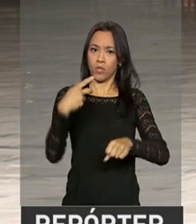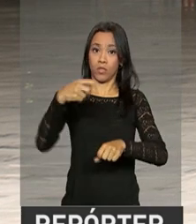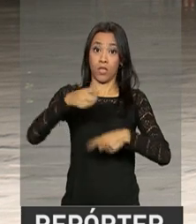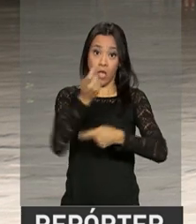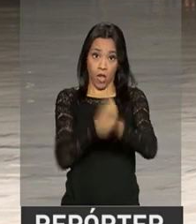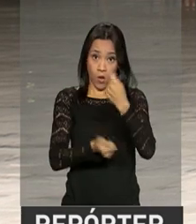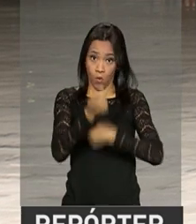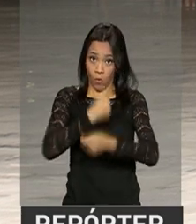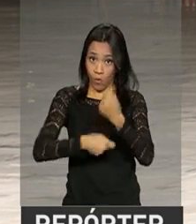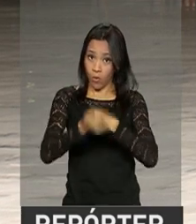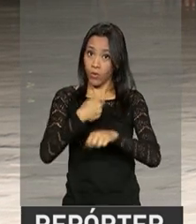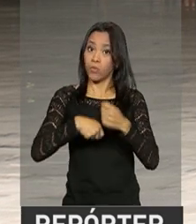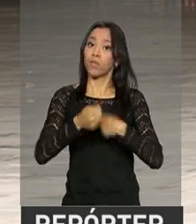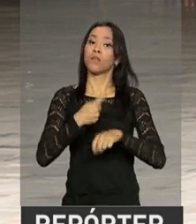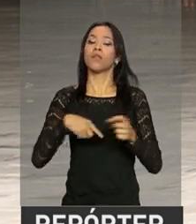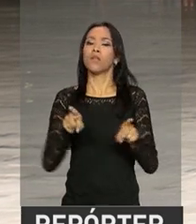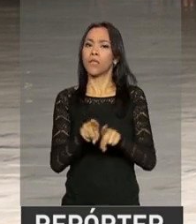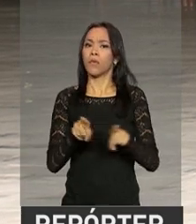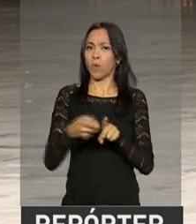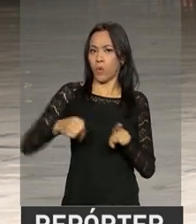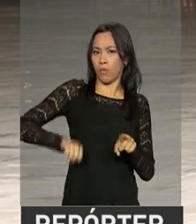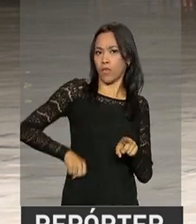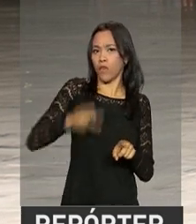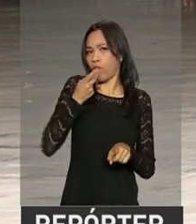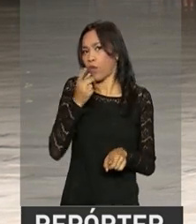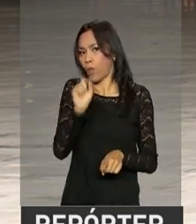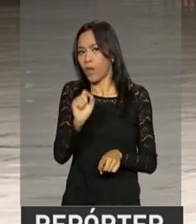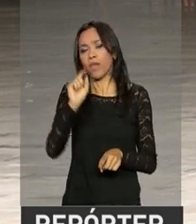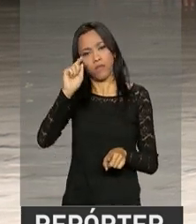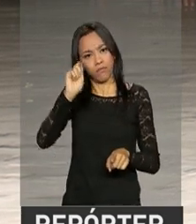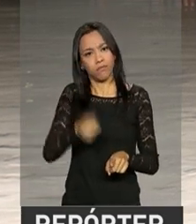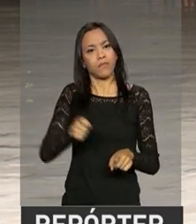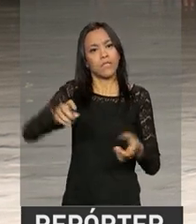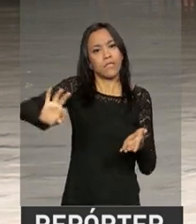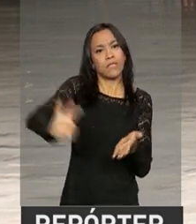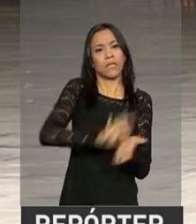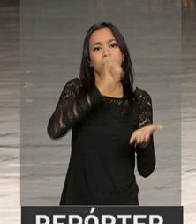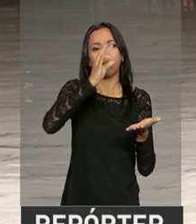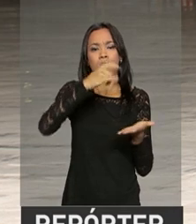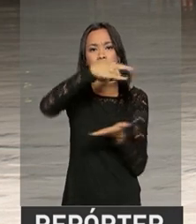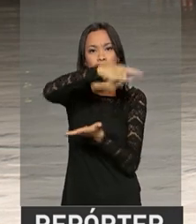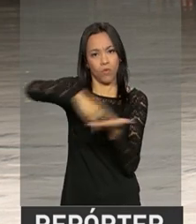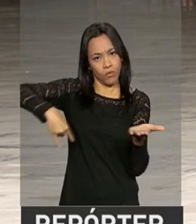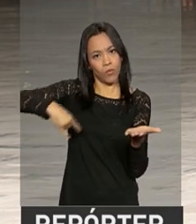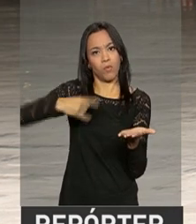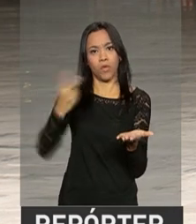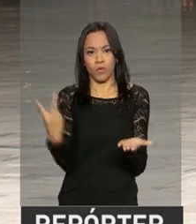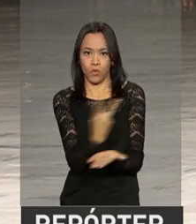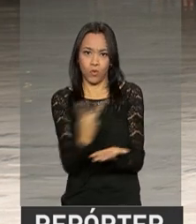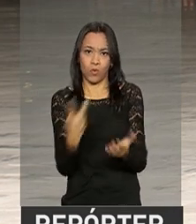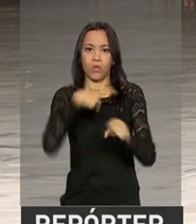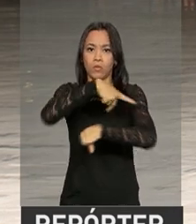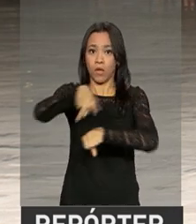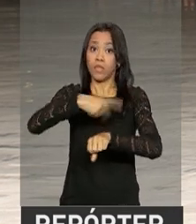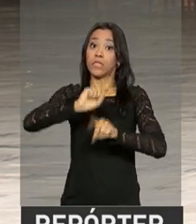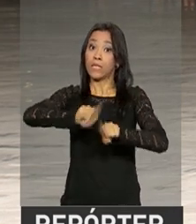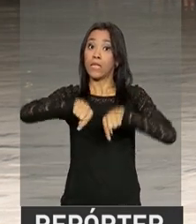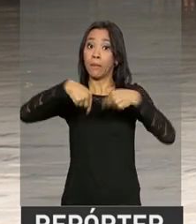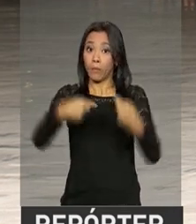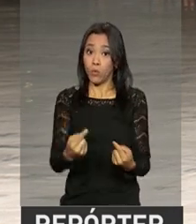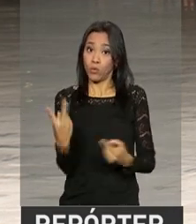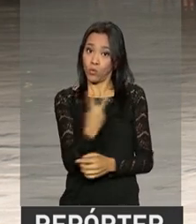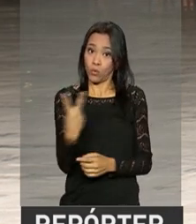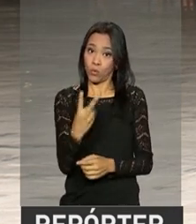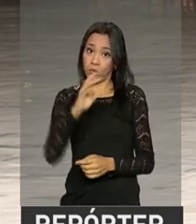ainda de acordo com o embaixador a expectativa é que sejam assinados acordos bilaterais entre os dois países e também que seja feita uma declaração